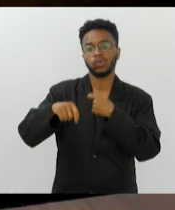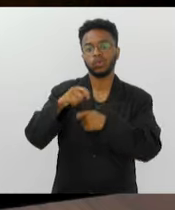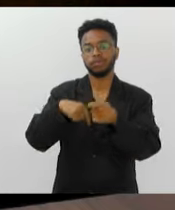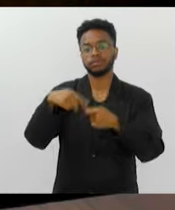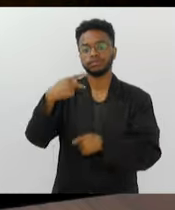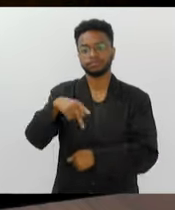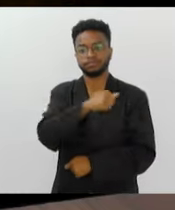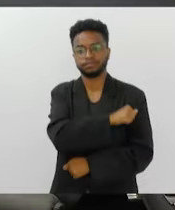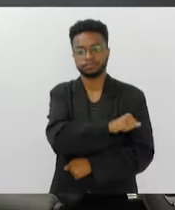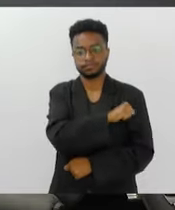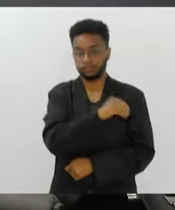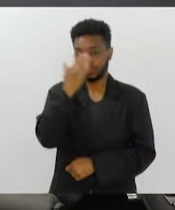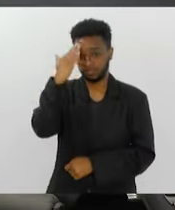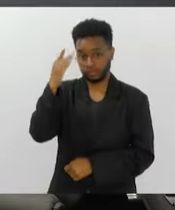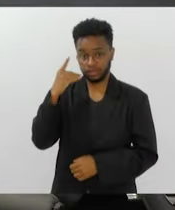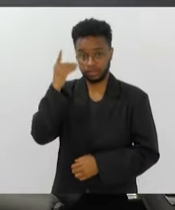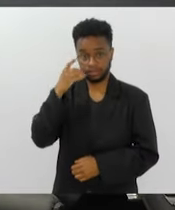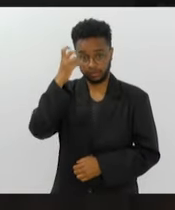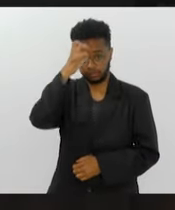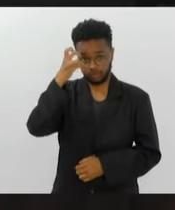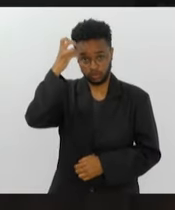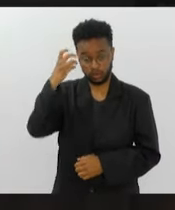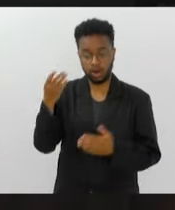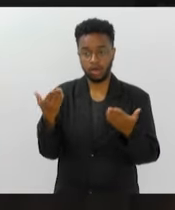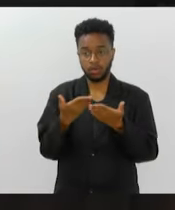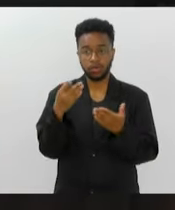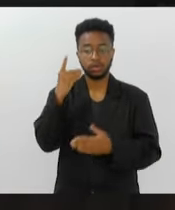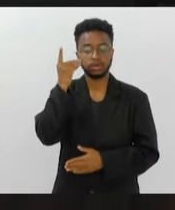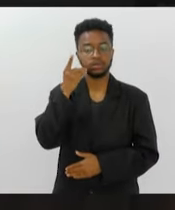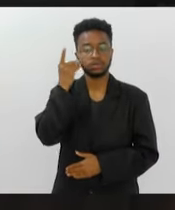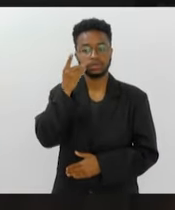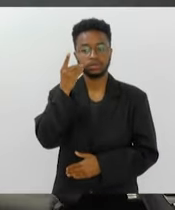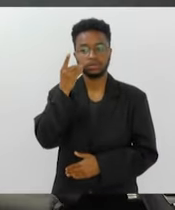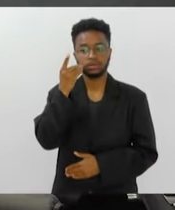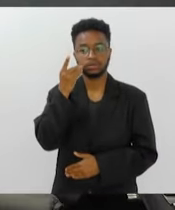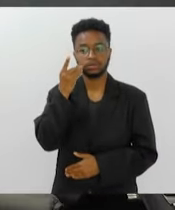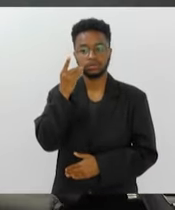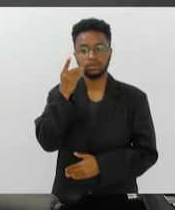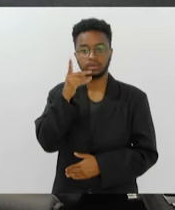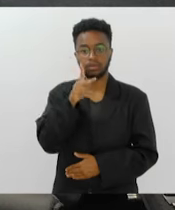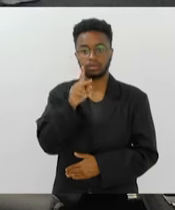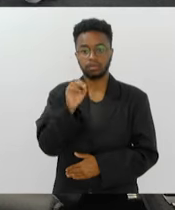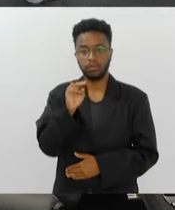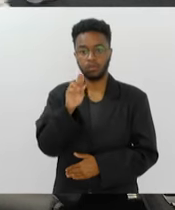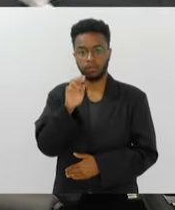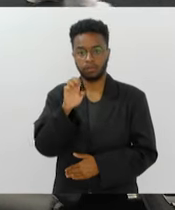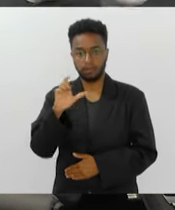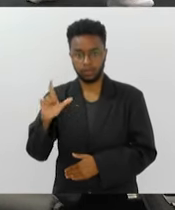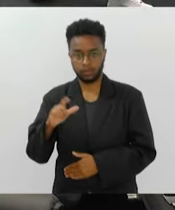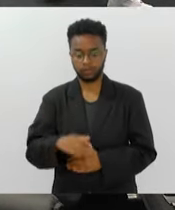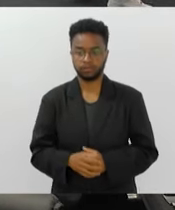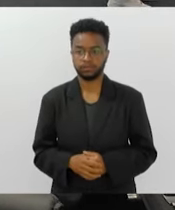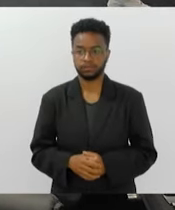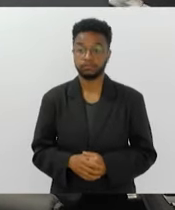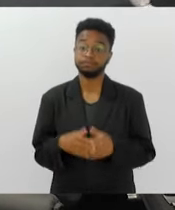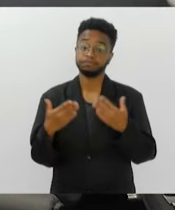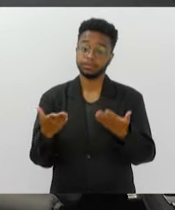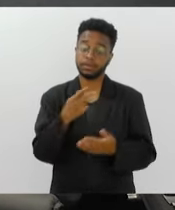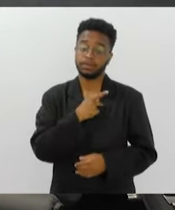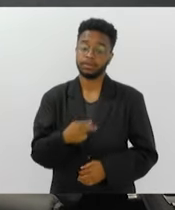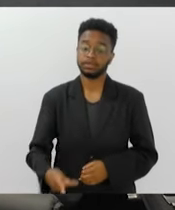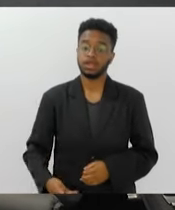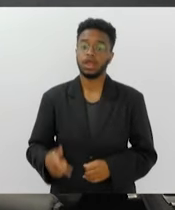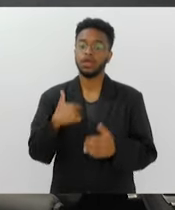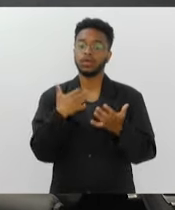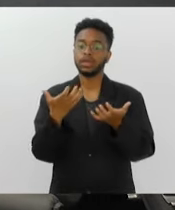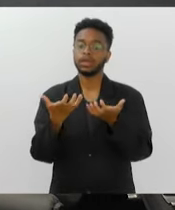Rio de Janeiro Obrigado deputada Verônica Deputado pela ordem presidente Presidente eu queria destacar